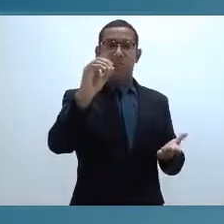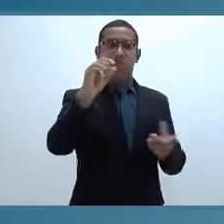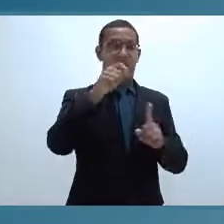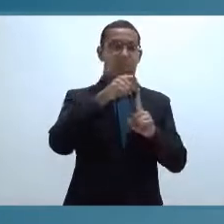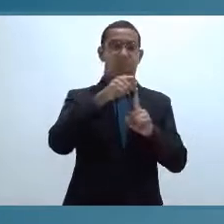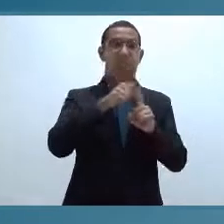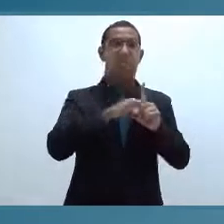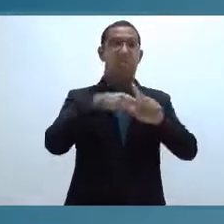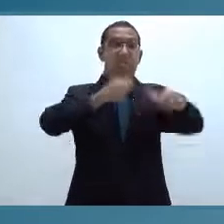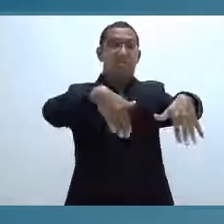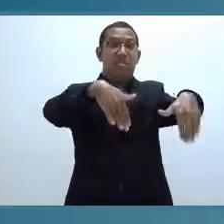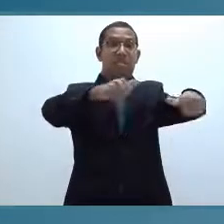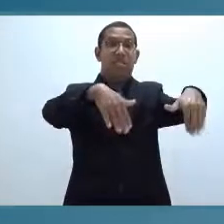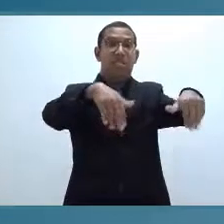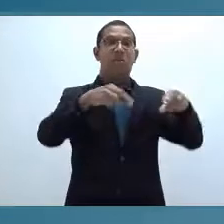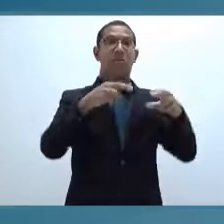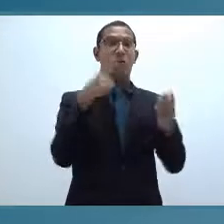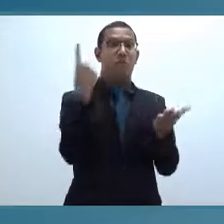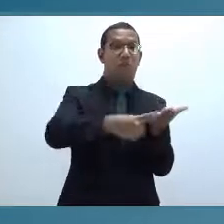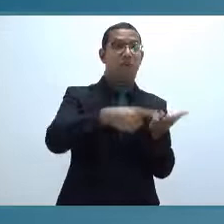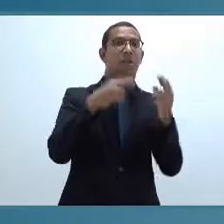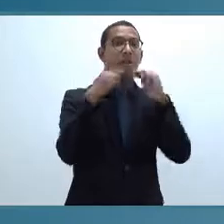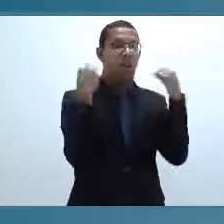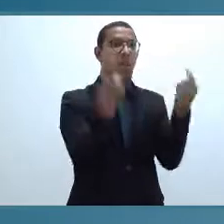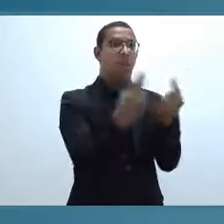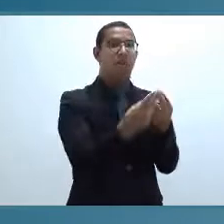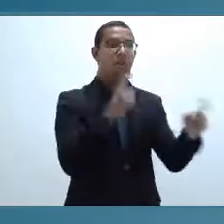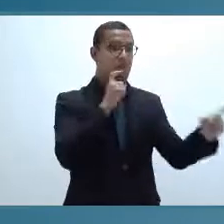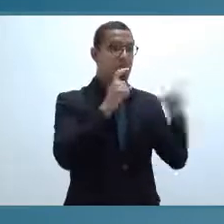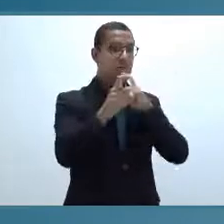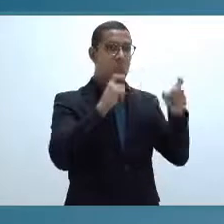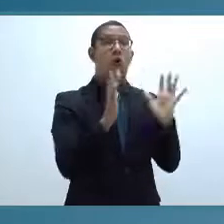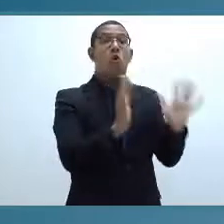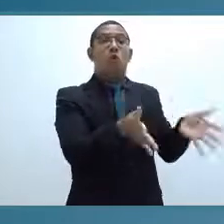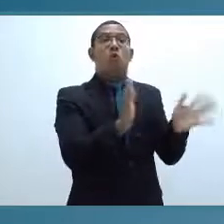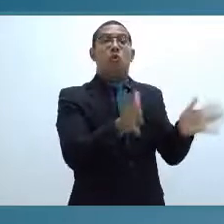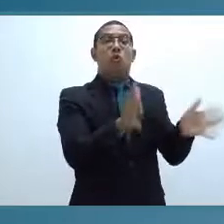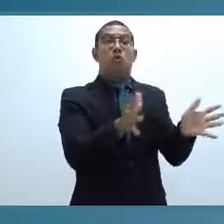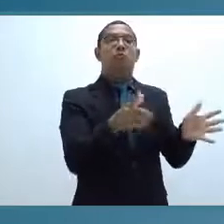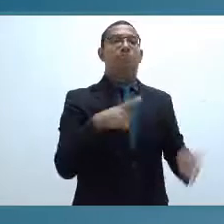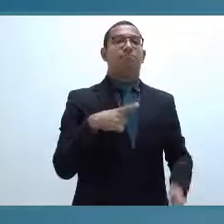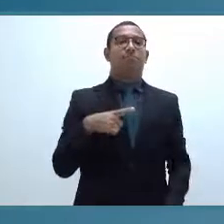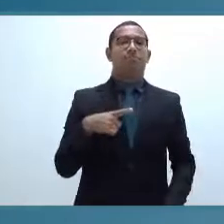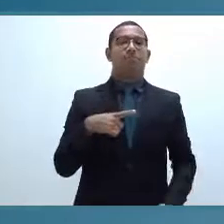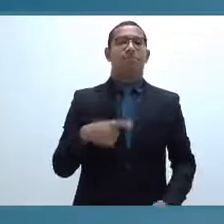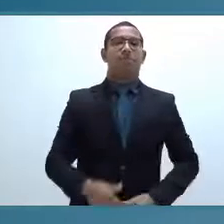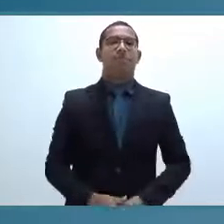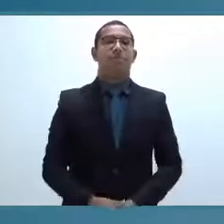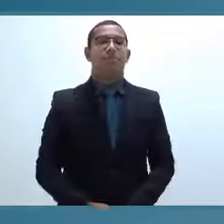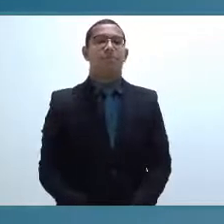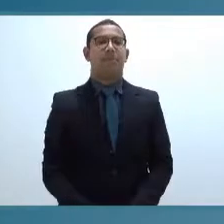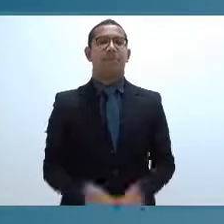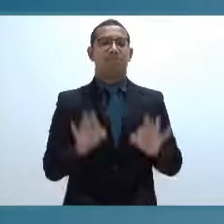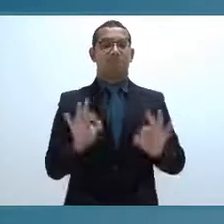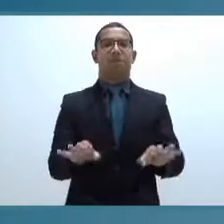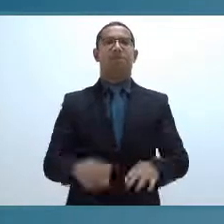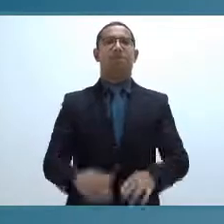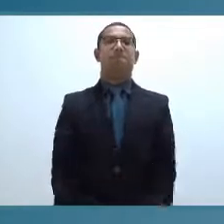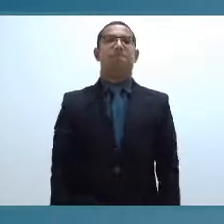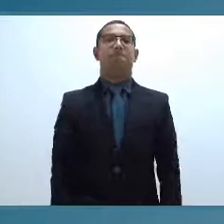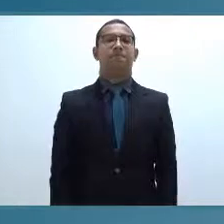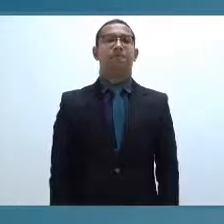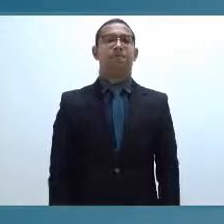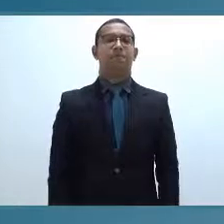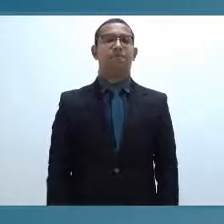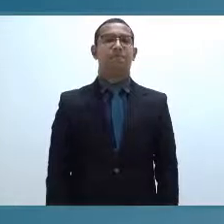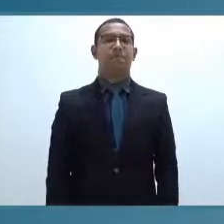setembro, a reunião da COS para deliberar acerca dessa nova